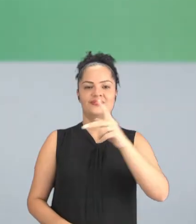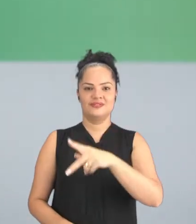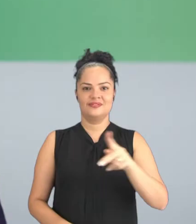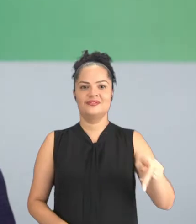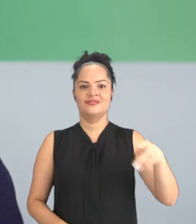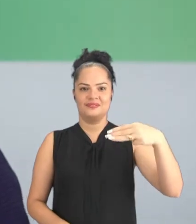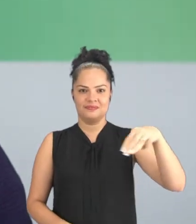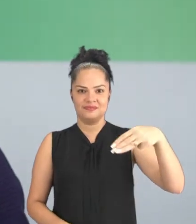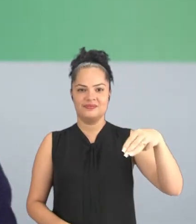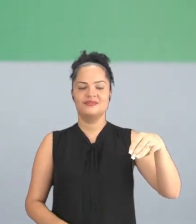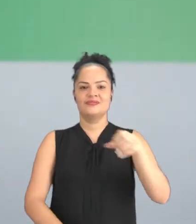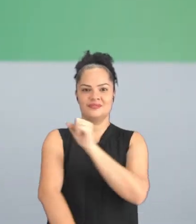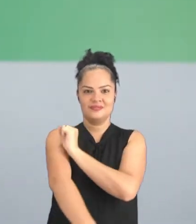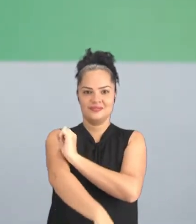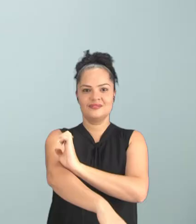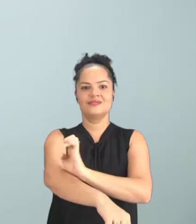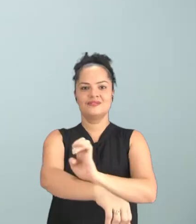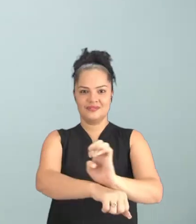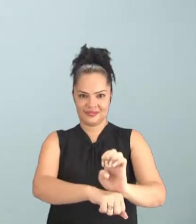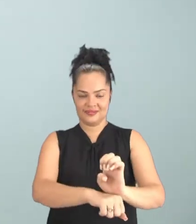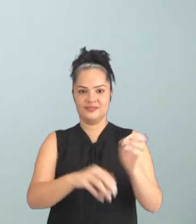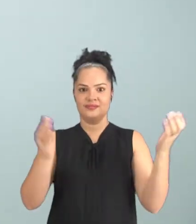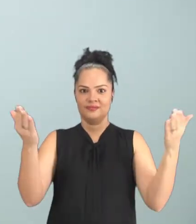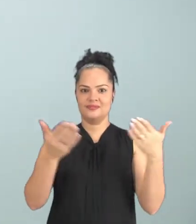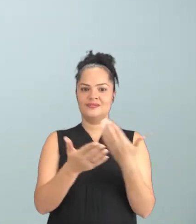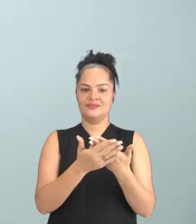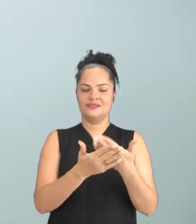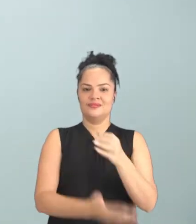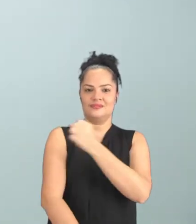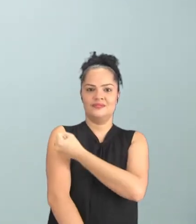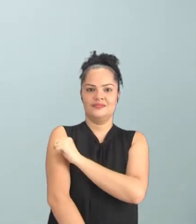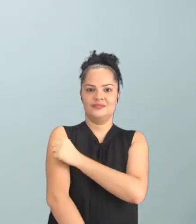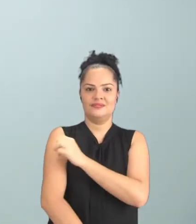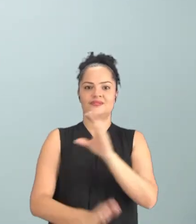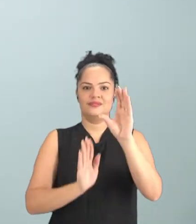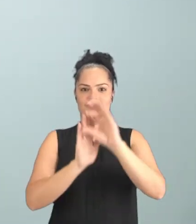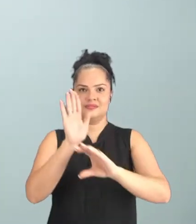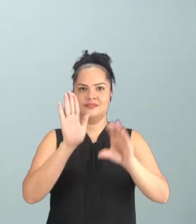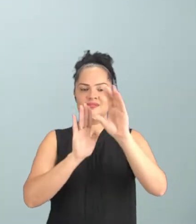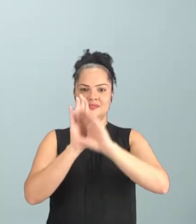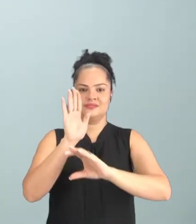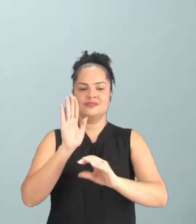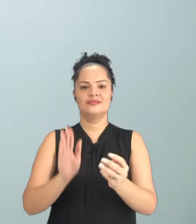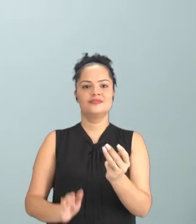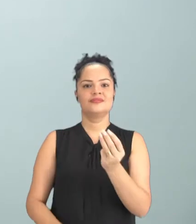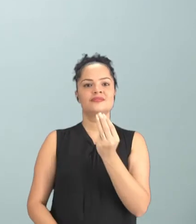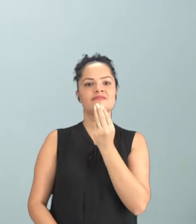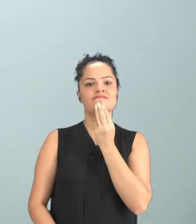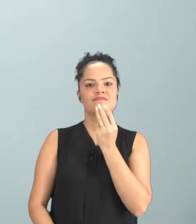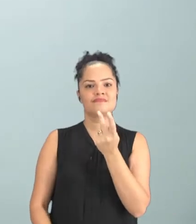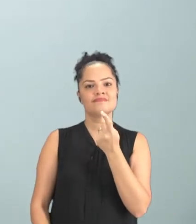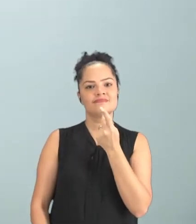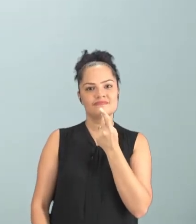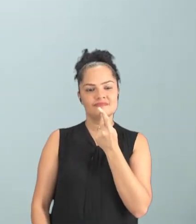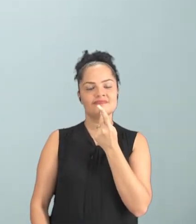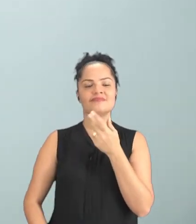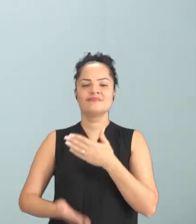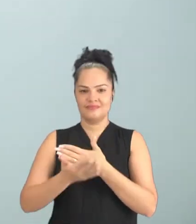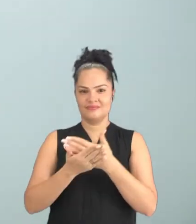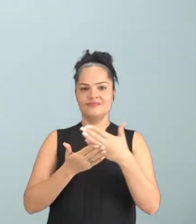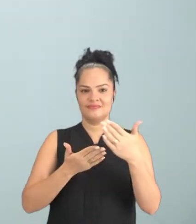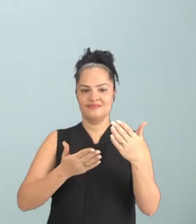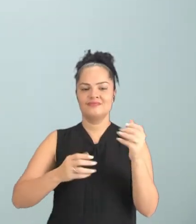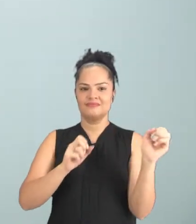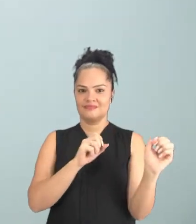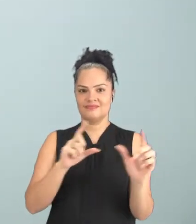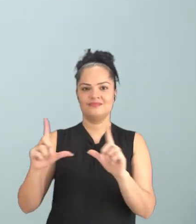Rede Pública do Estado do Acre. Hoje nossa aula para o 8º ano será sobre o conteúdo de probabilidade. Então vamos iniciar o compartilhamento do